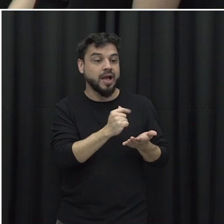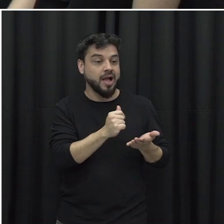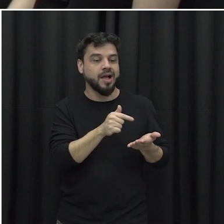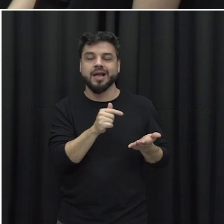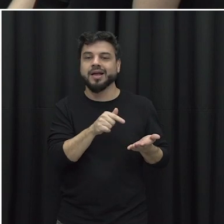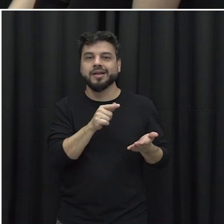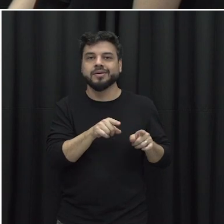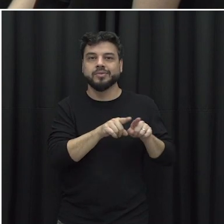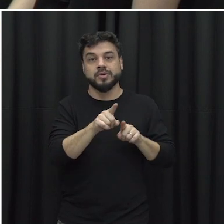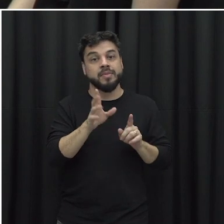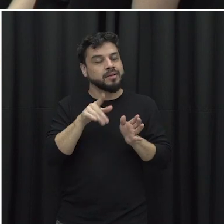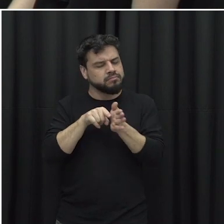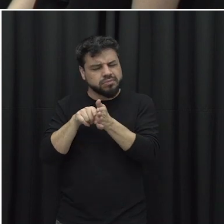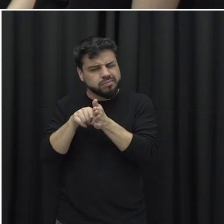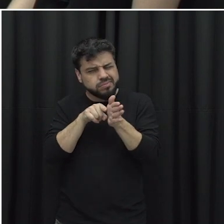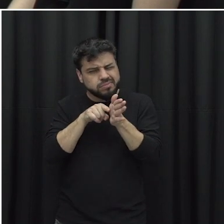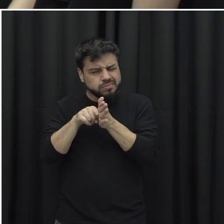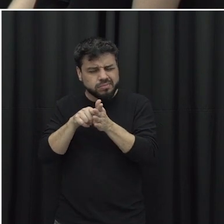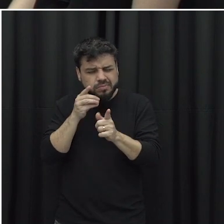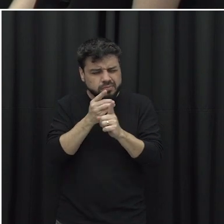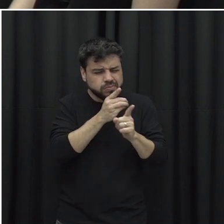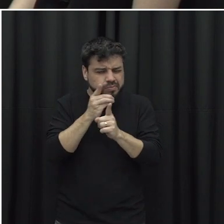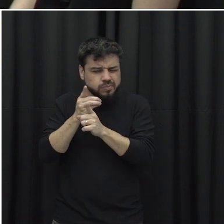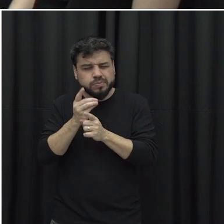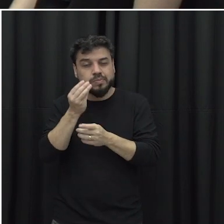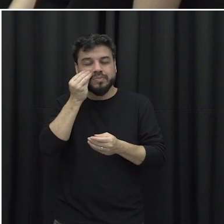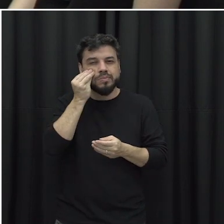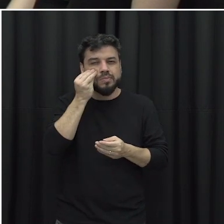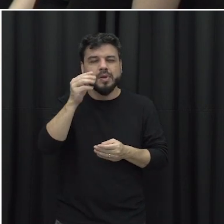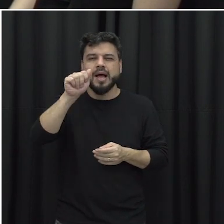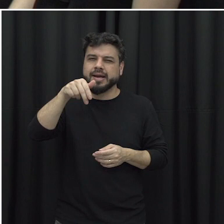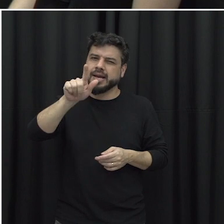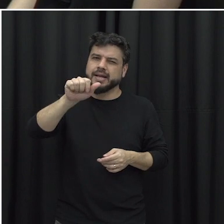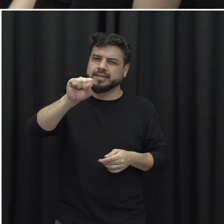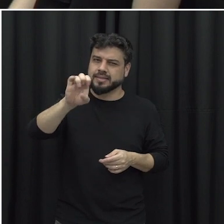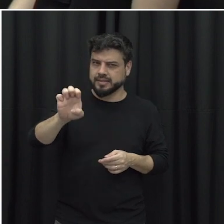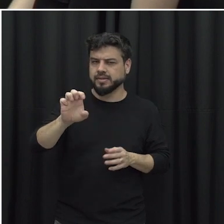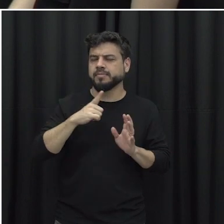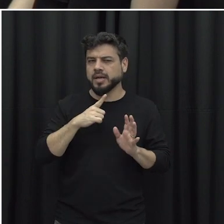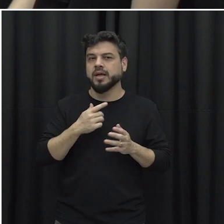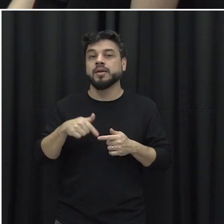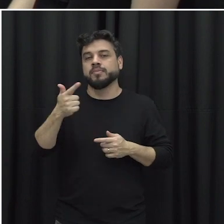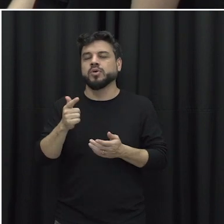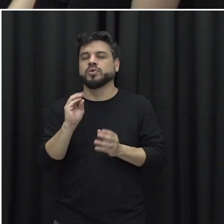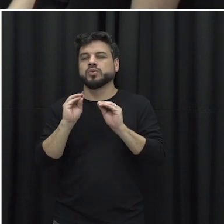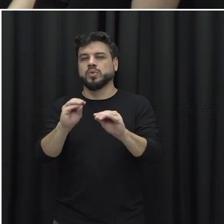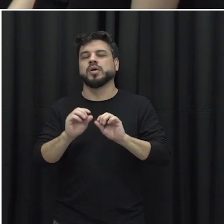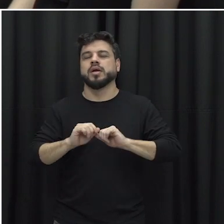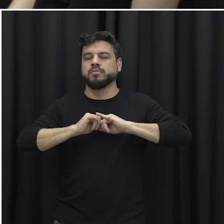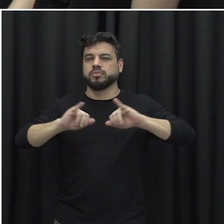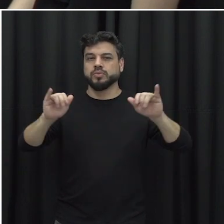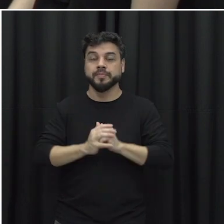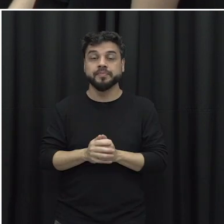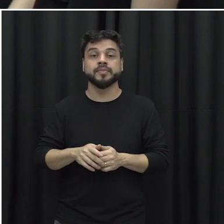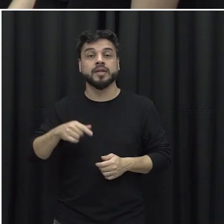para publicação. E um estudo que a gente fez com o Parkinson, a Ana participou, foi a